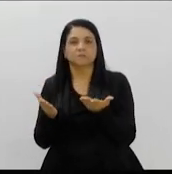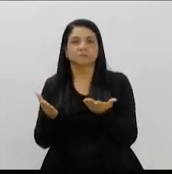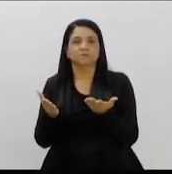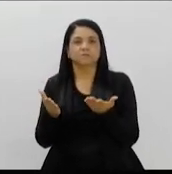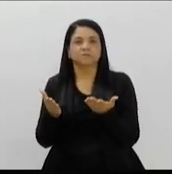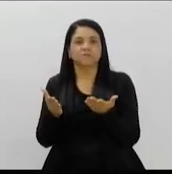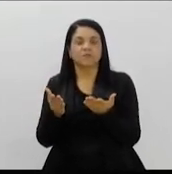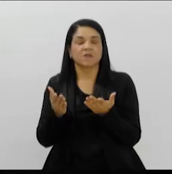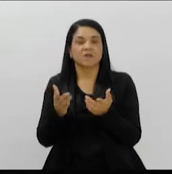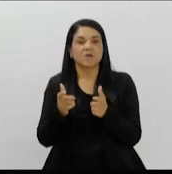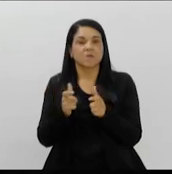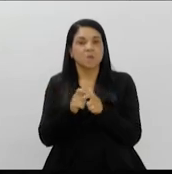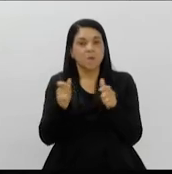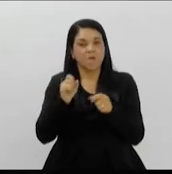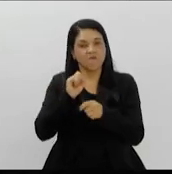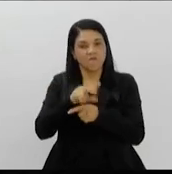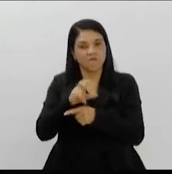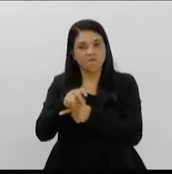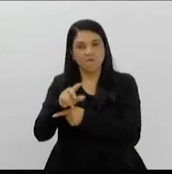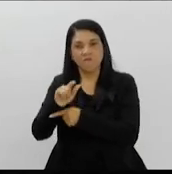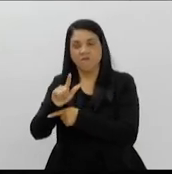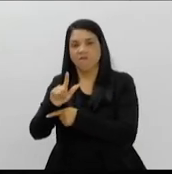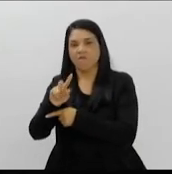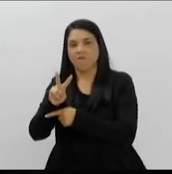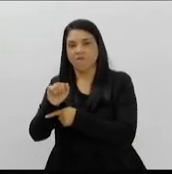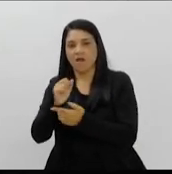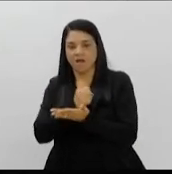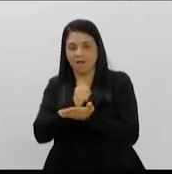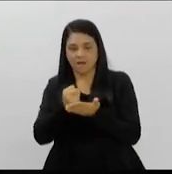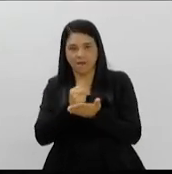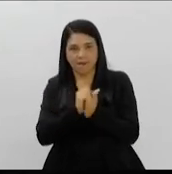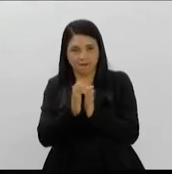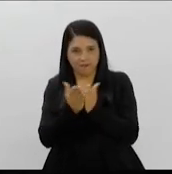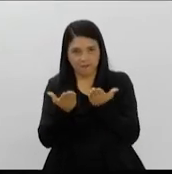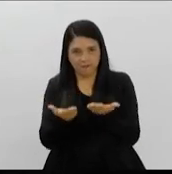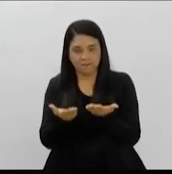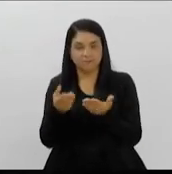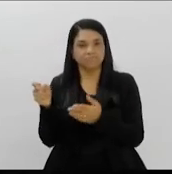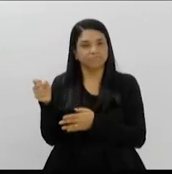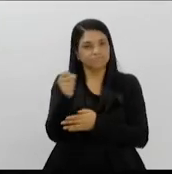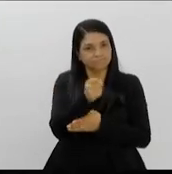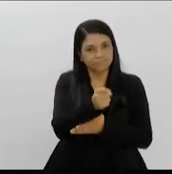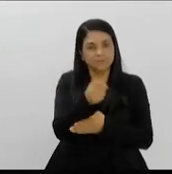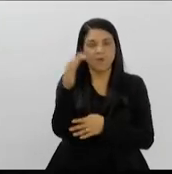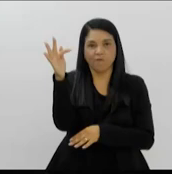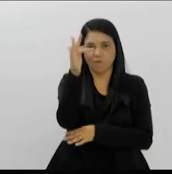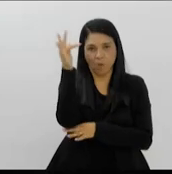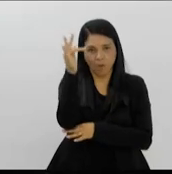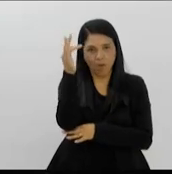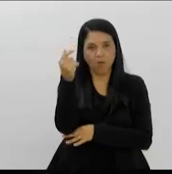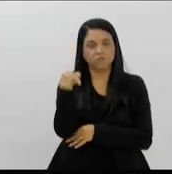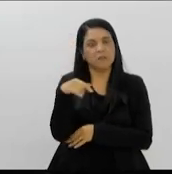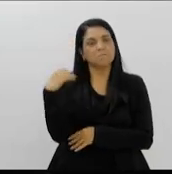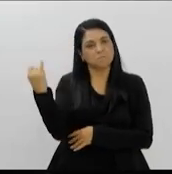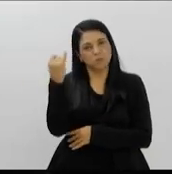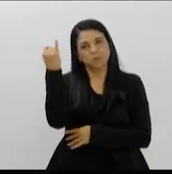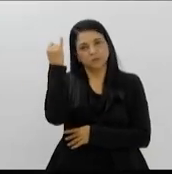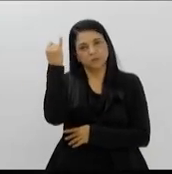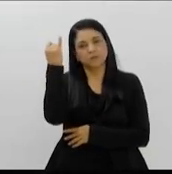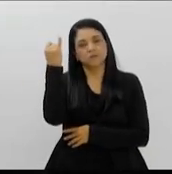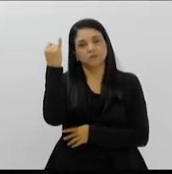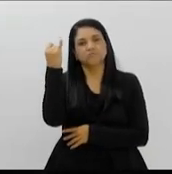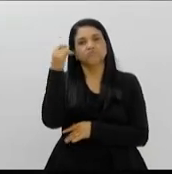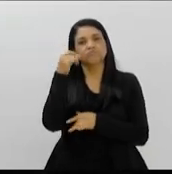das vagas de carteira assinada, de emprego formal, tudo isso eu considero muito importante e algo que